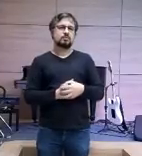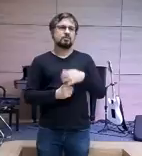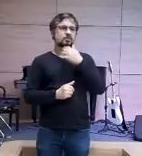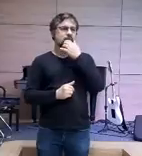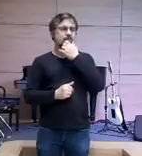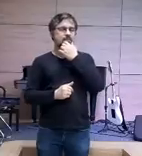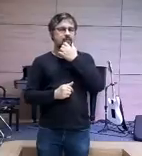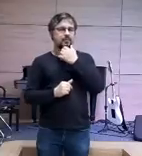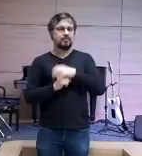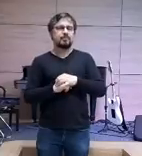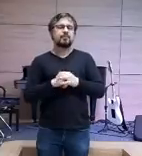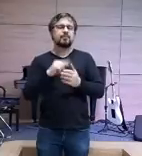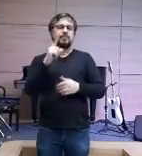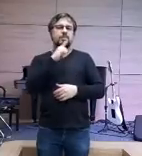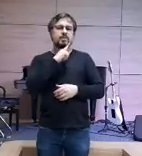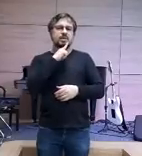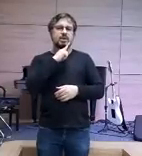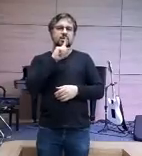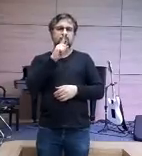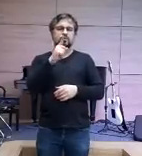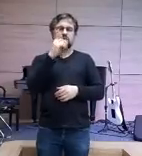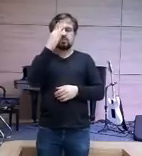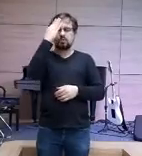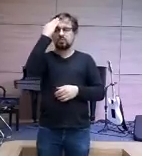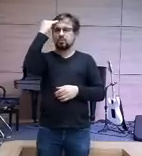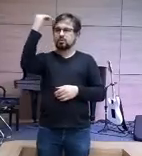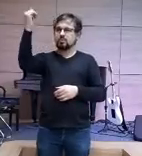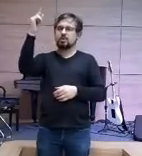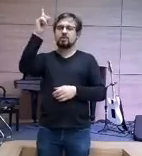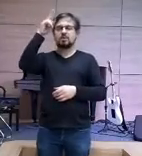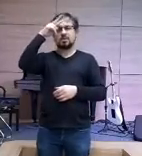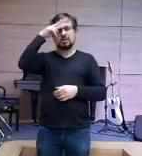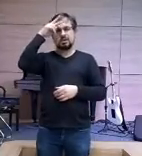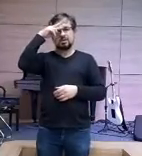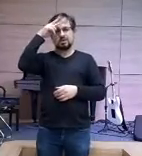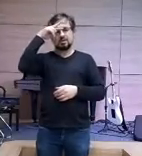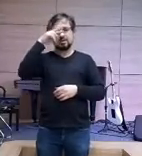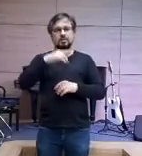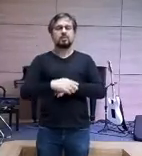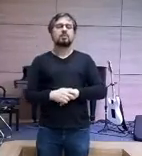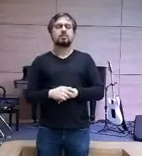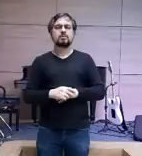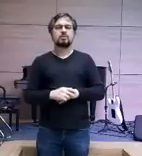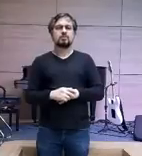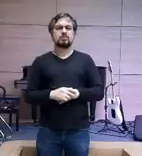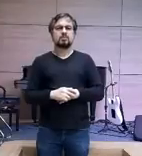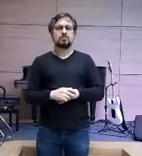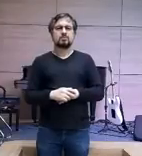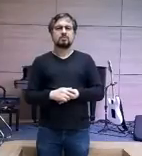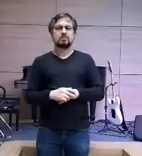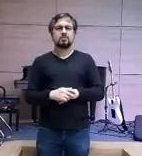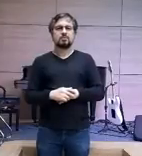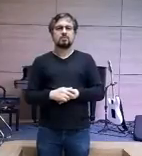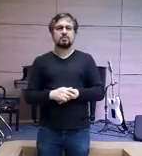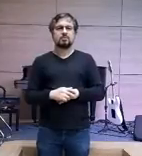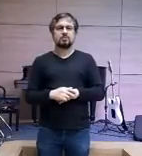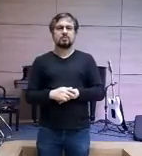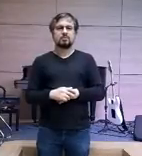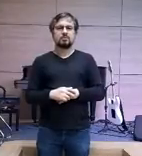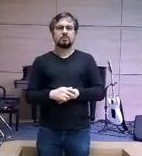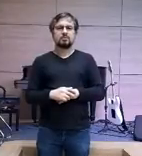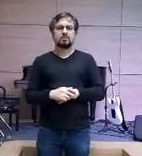e a um chamado na história E aí e o fantástico Natal